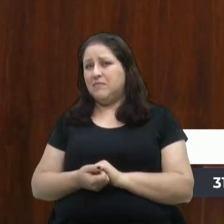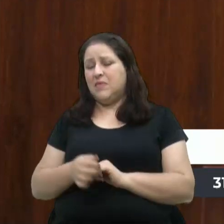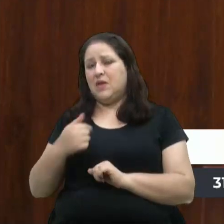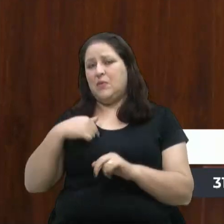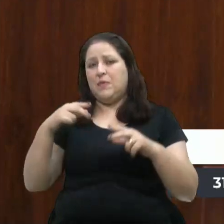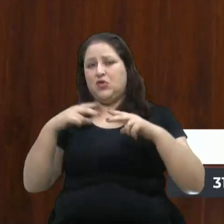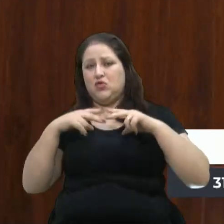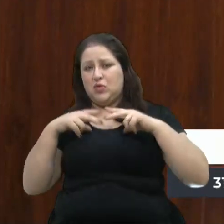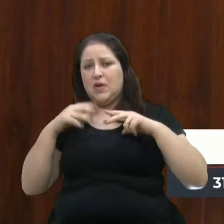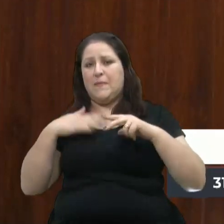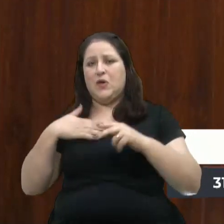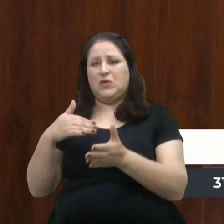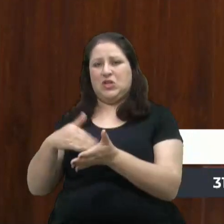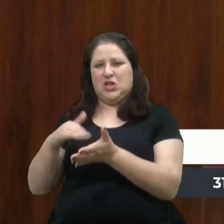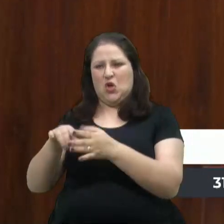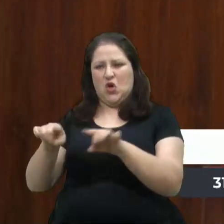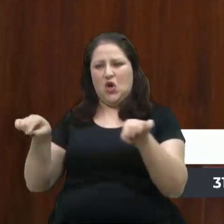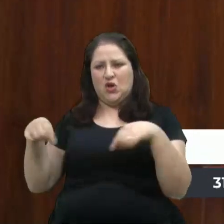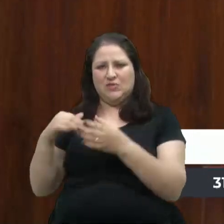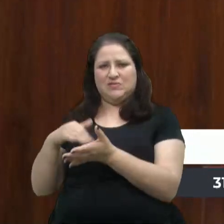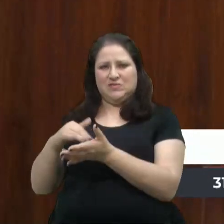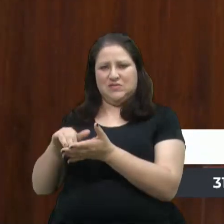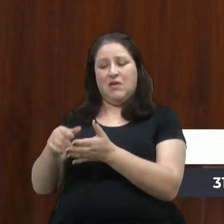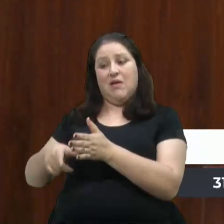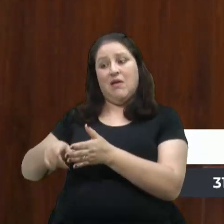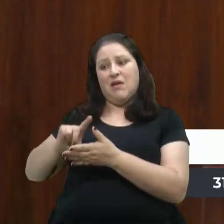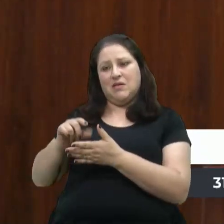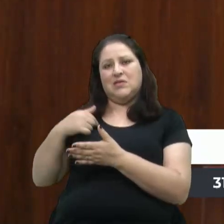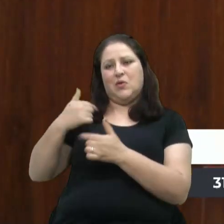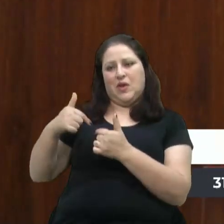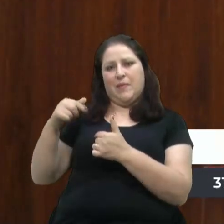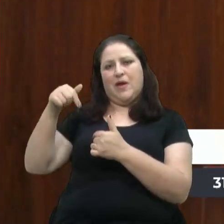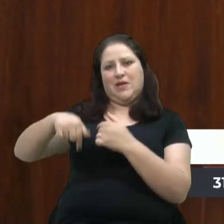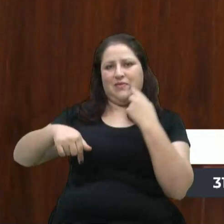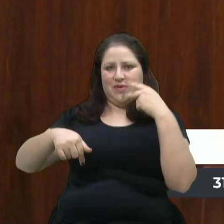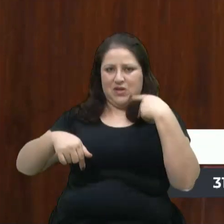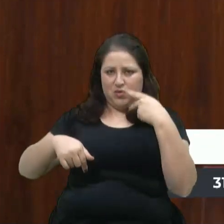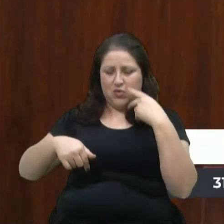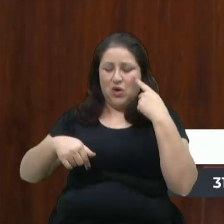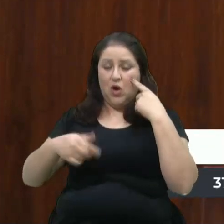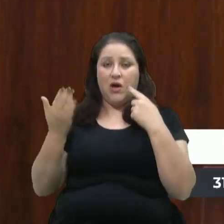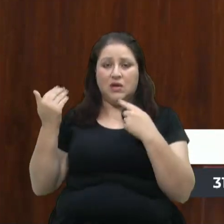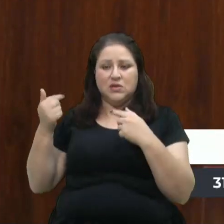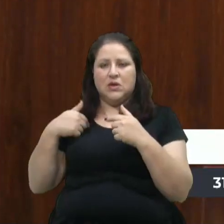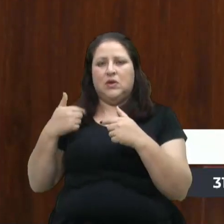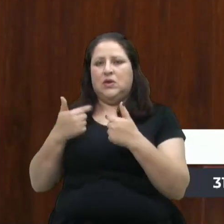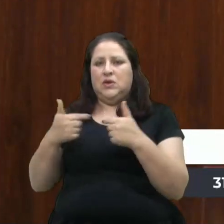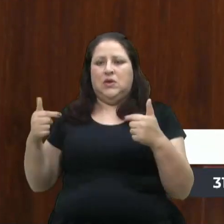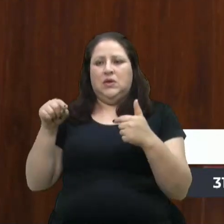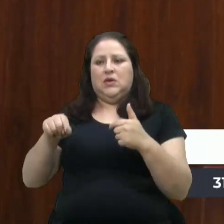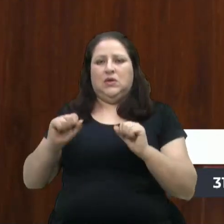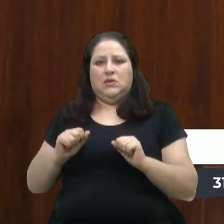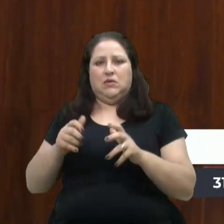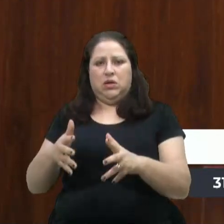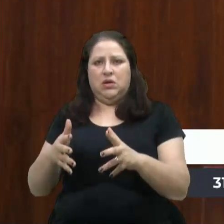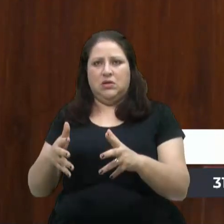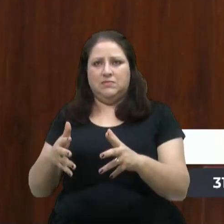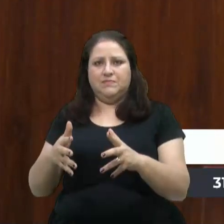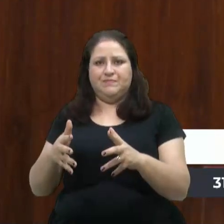particularmente no meu escritório antes mesmo de ser de estar nesse espaço eu não fazia esse tipo de ação